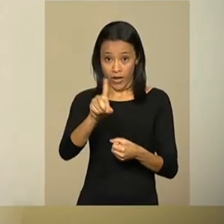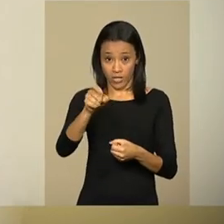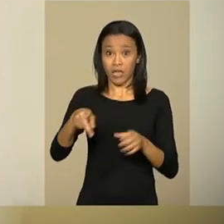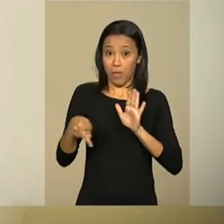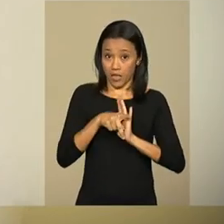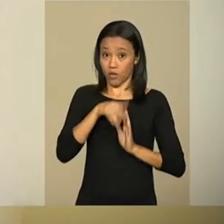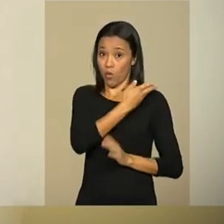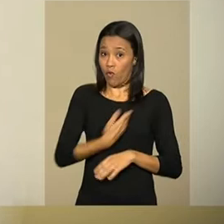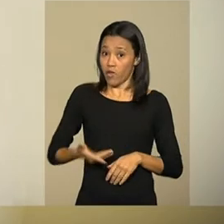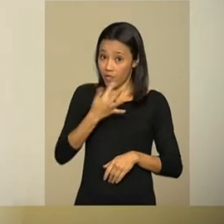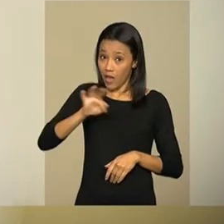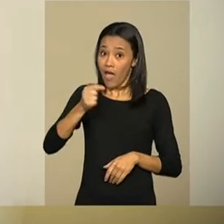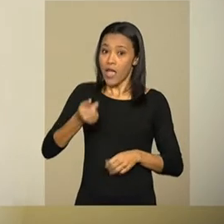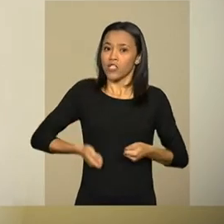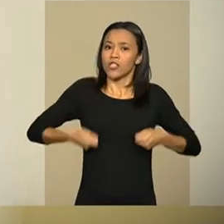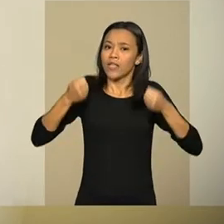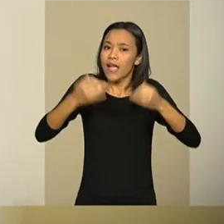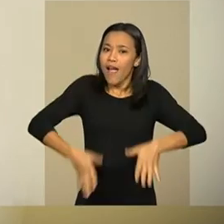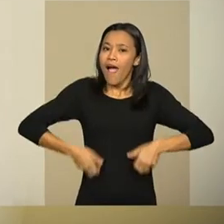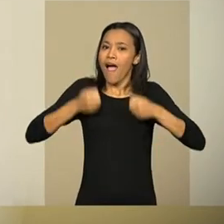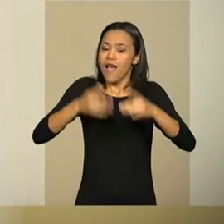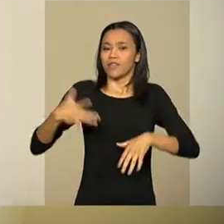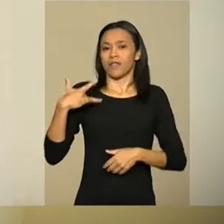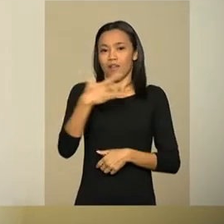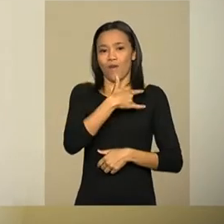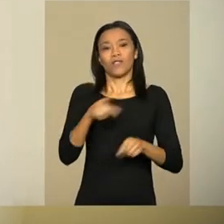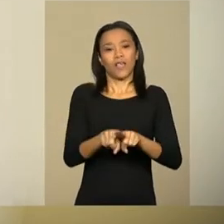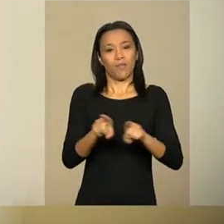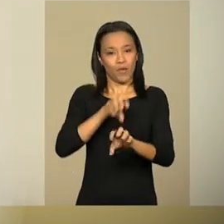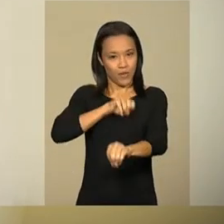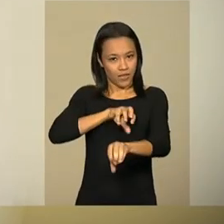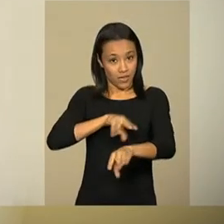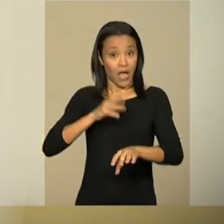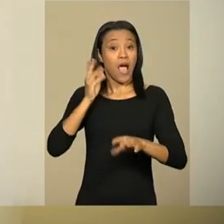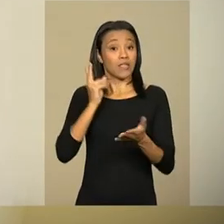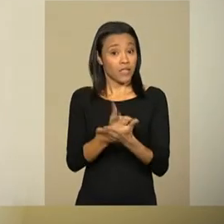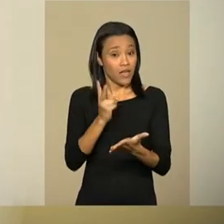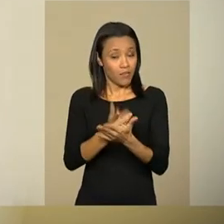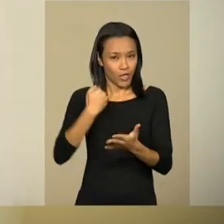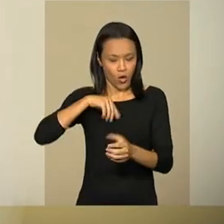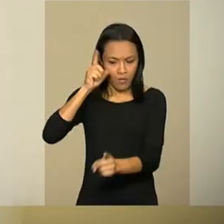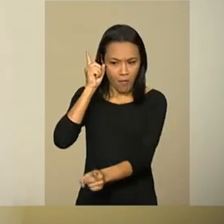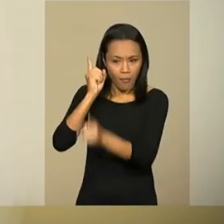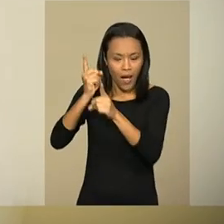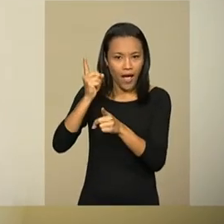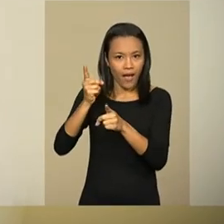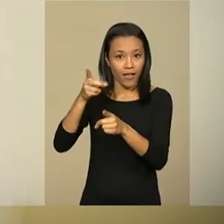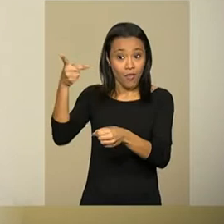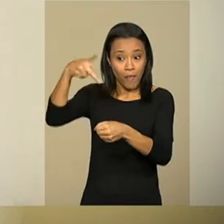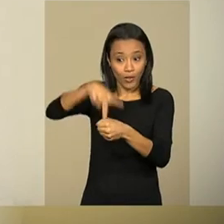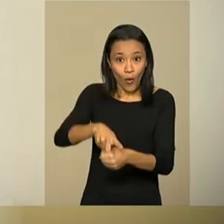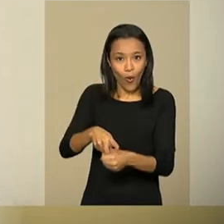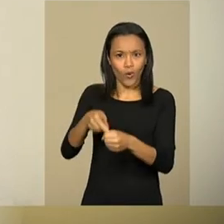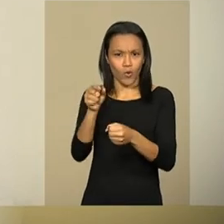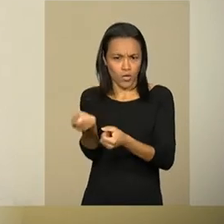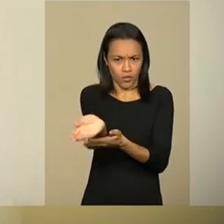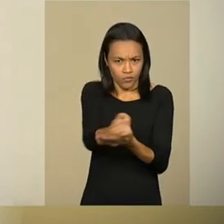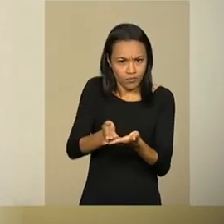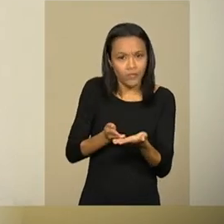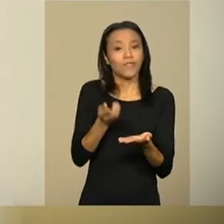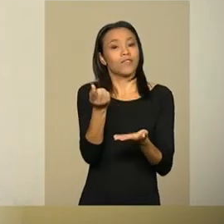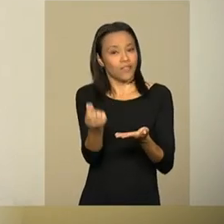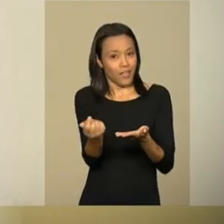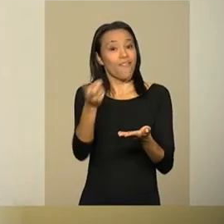seja gasta na educação e na saúde assim toda vez que a gente descobrir um campo novo de petróleo uma parte dessa